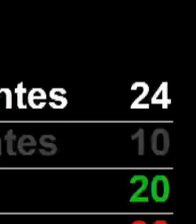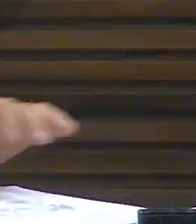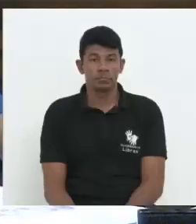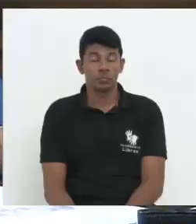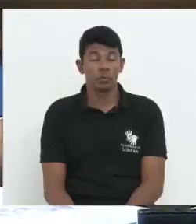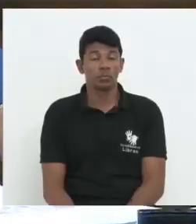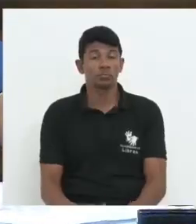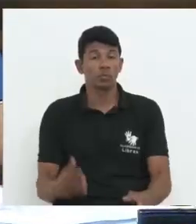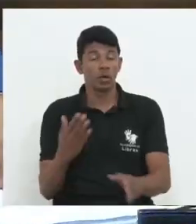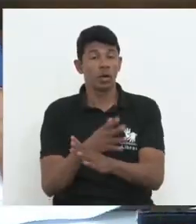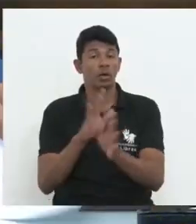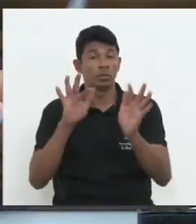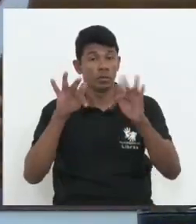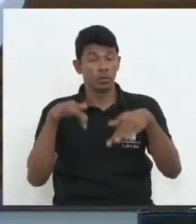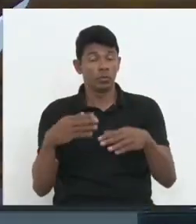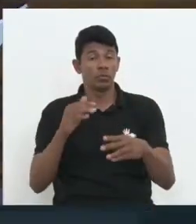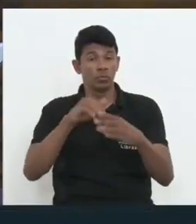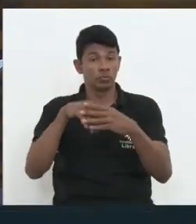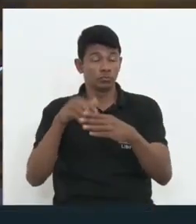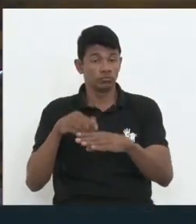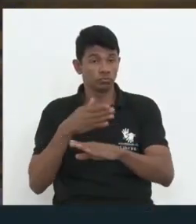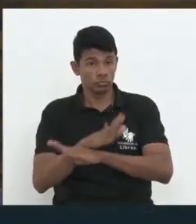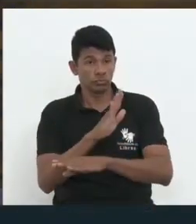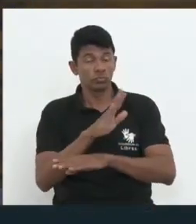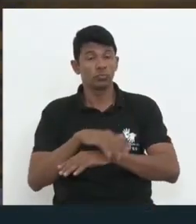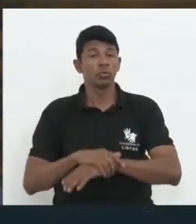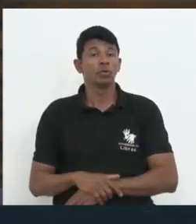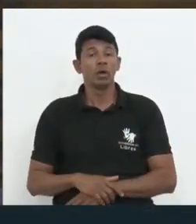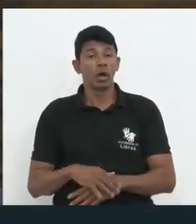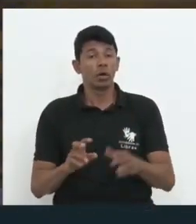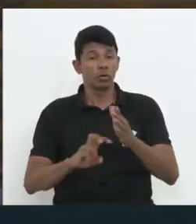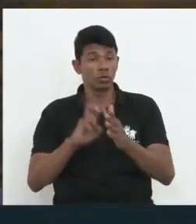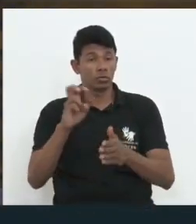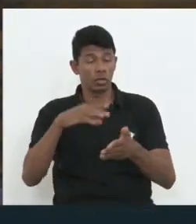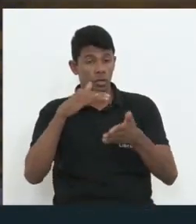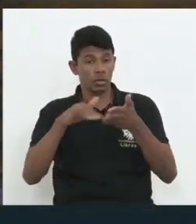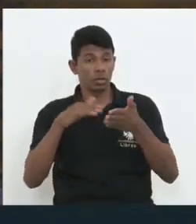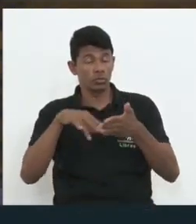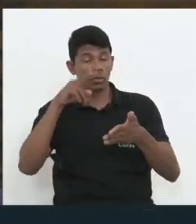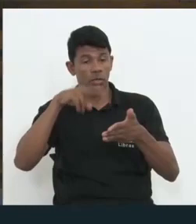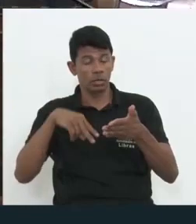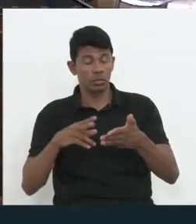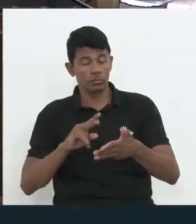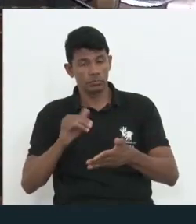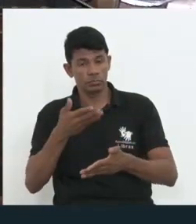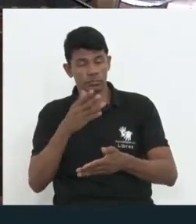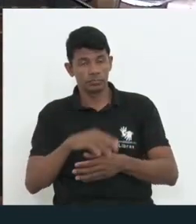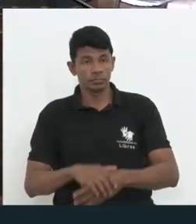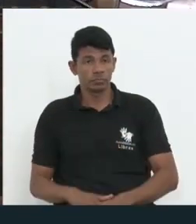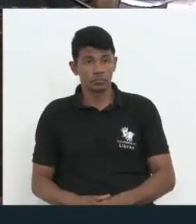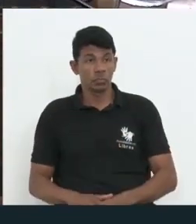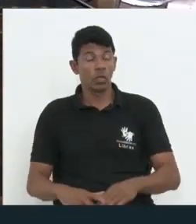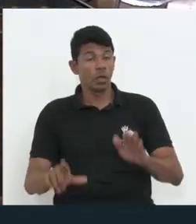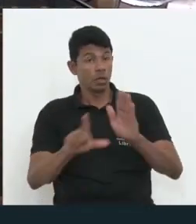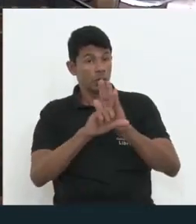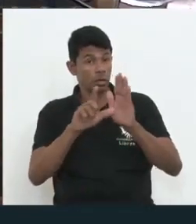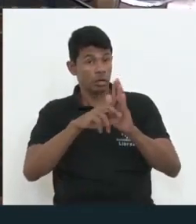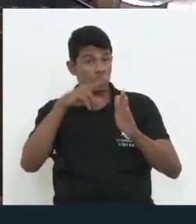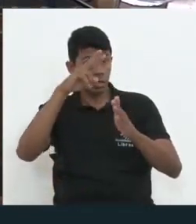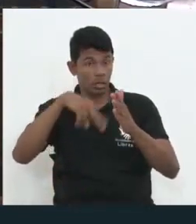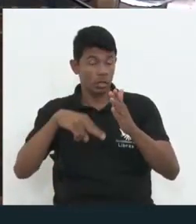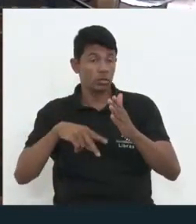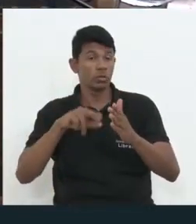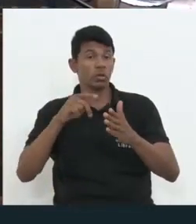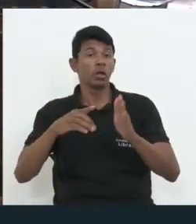Encerrada a votação, consideradas as comissões. Item 5º ao senhor secretário para a leitura. Leitura e deliberação do projeto de